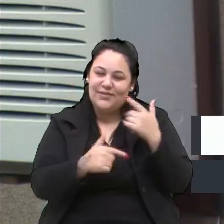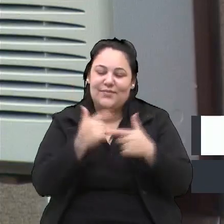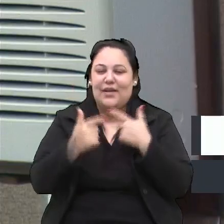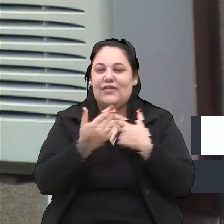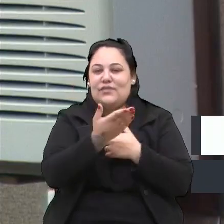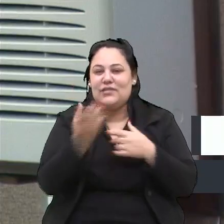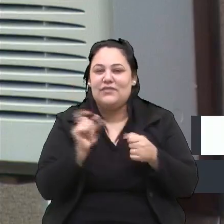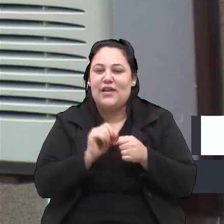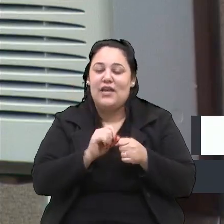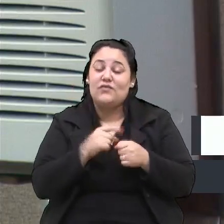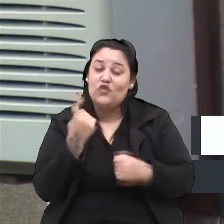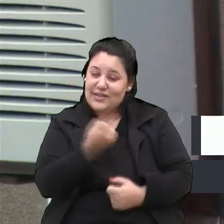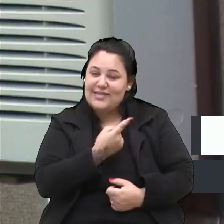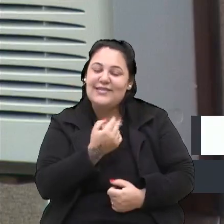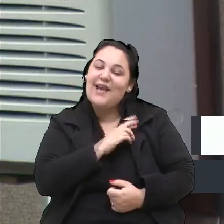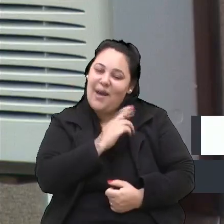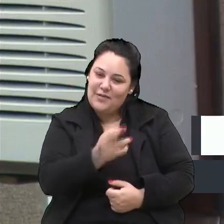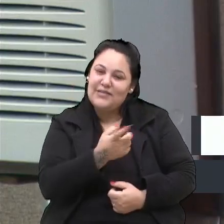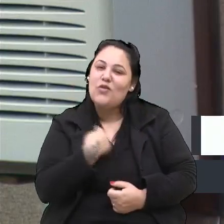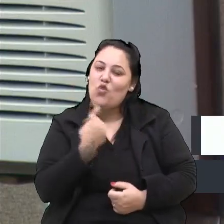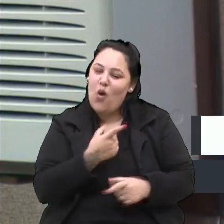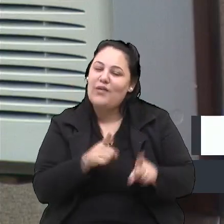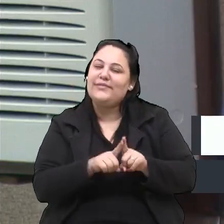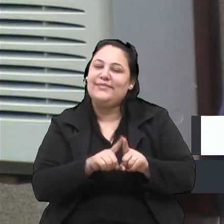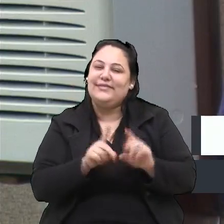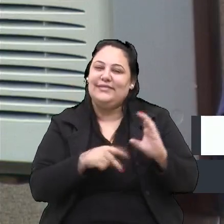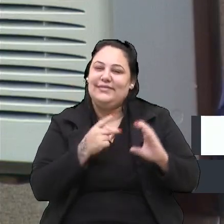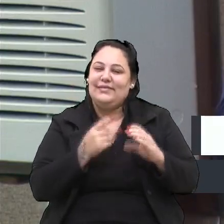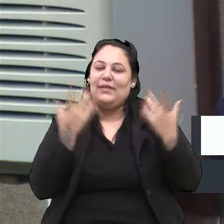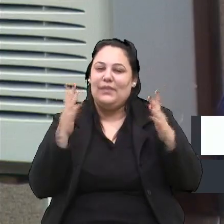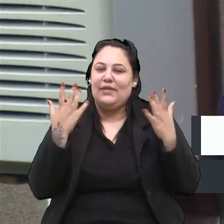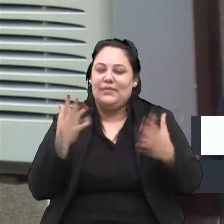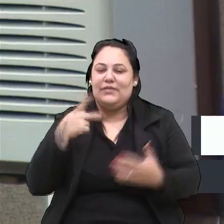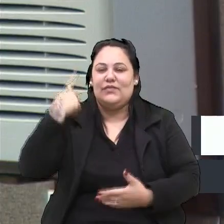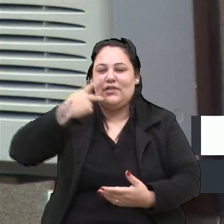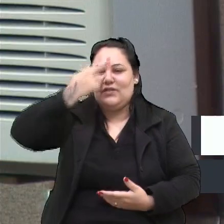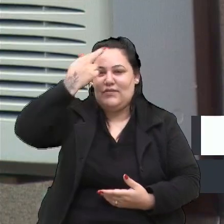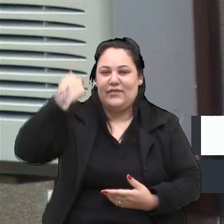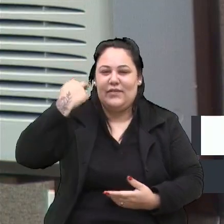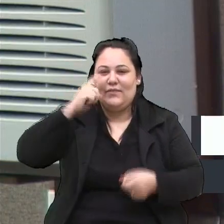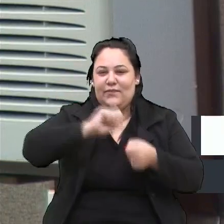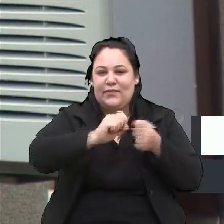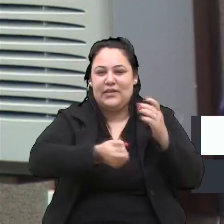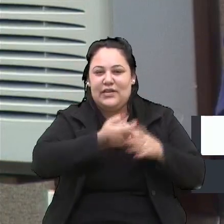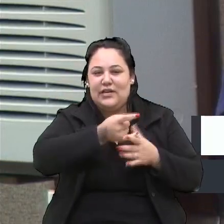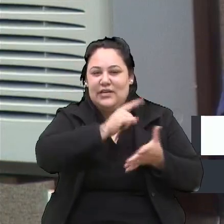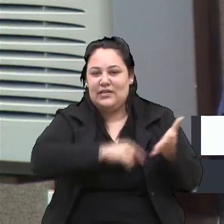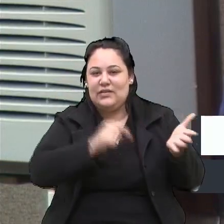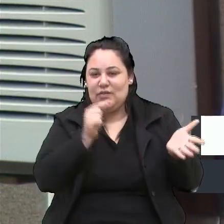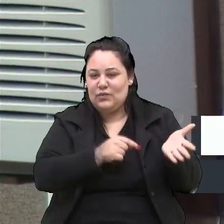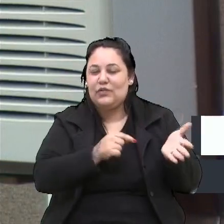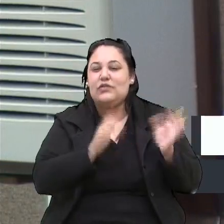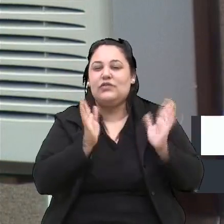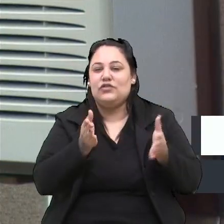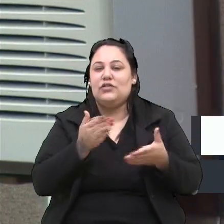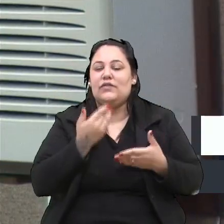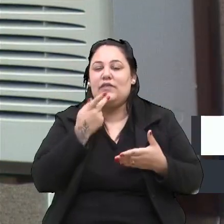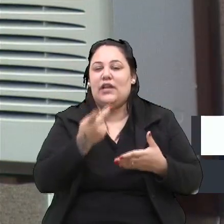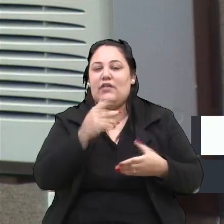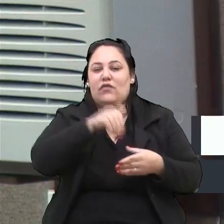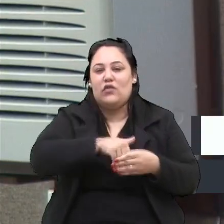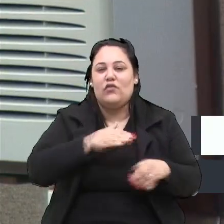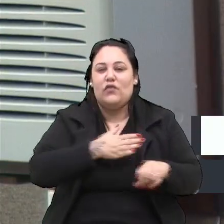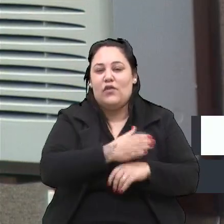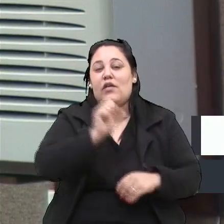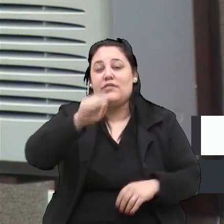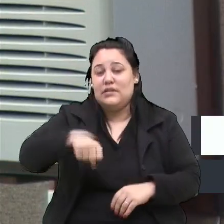vocês nos representam. Parabéns também ao vereador Rafael pela essa moção e já dizer, presidente, que votarei favorável.